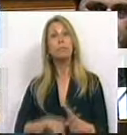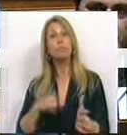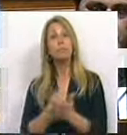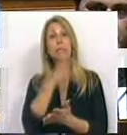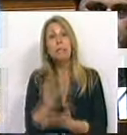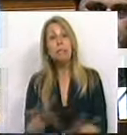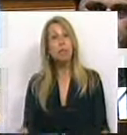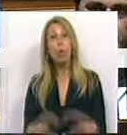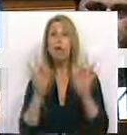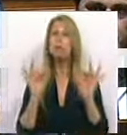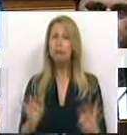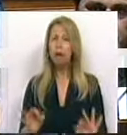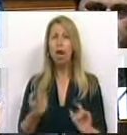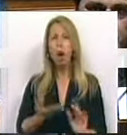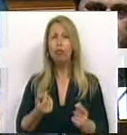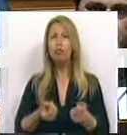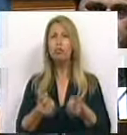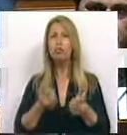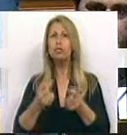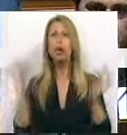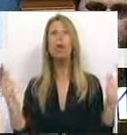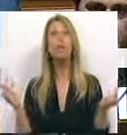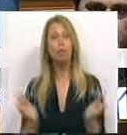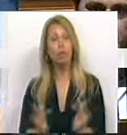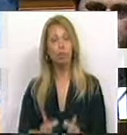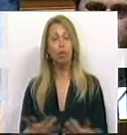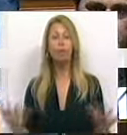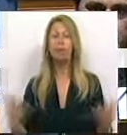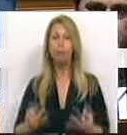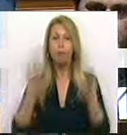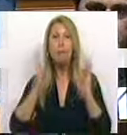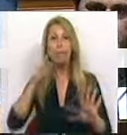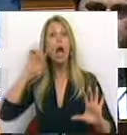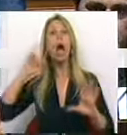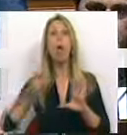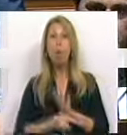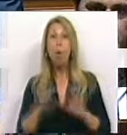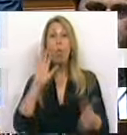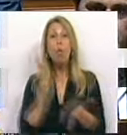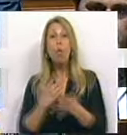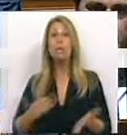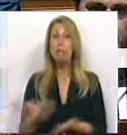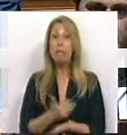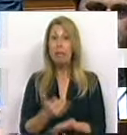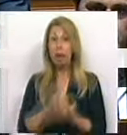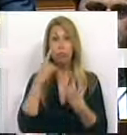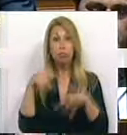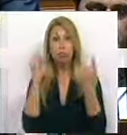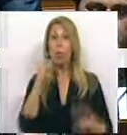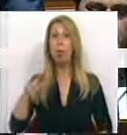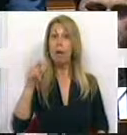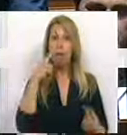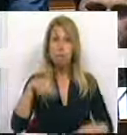linha de diminuição. É verdade que temos que aprofundar os últimos dados revelados pelo Instituto Nacional de